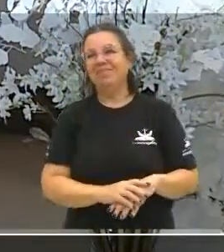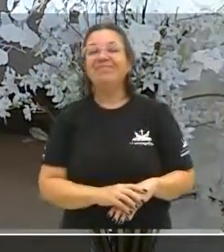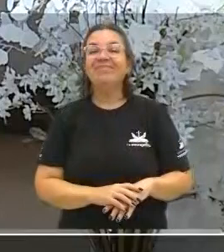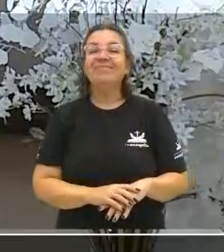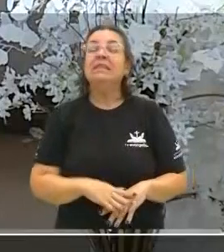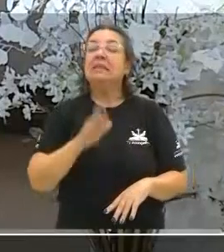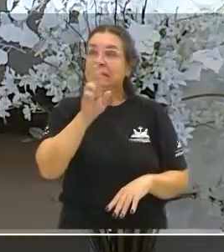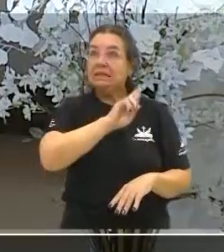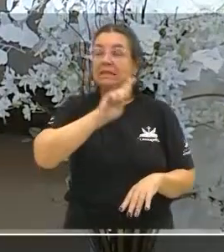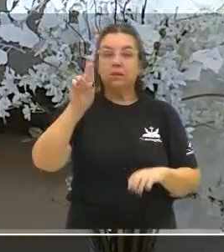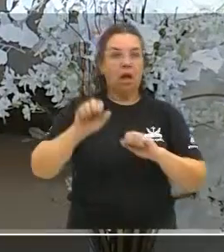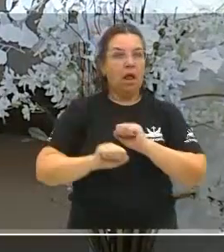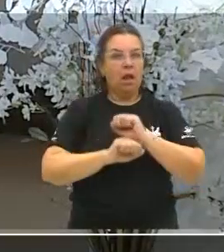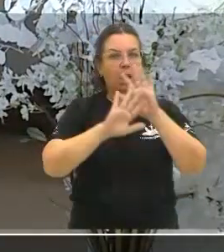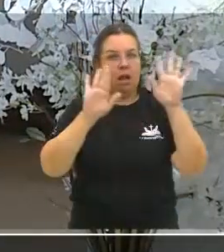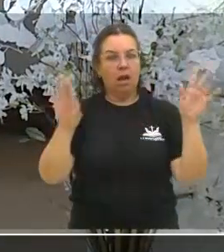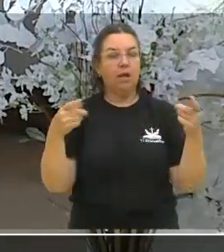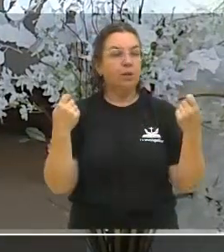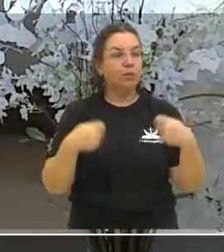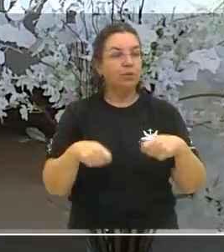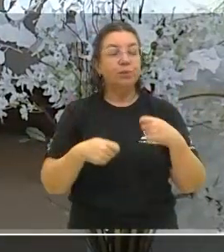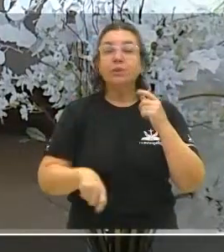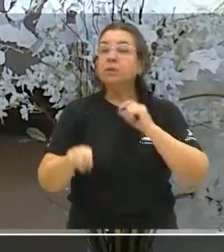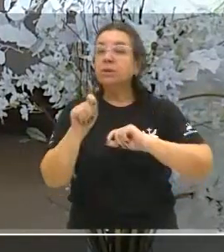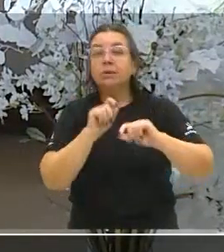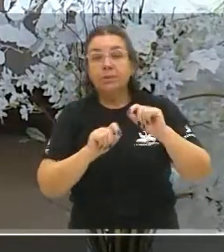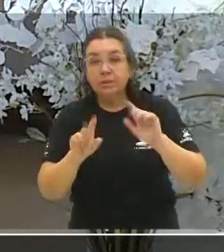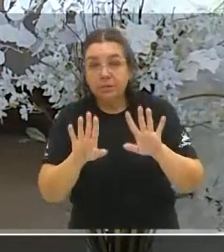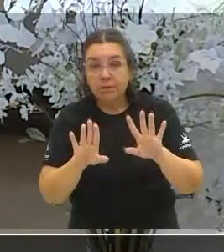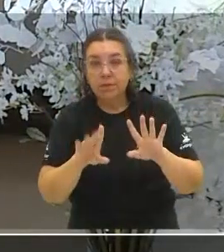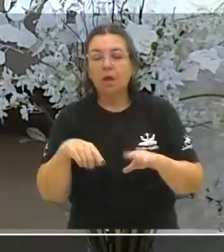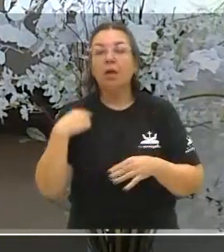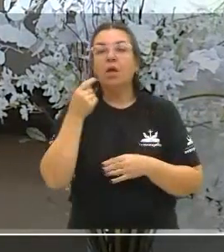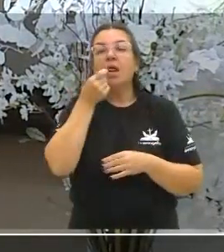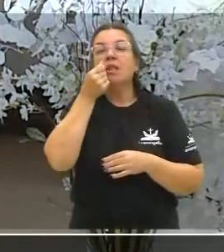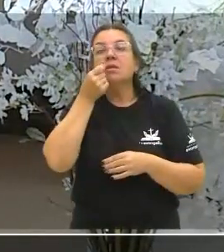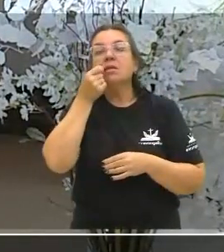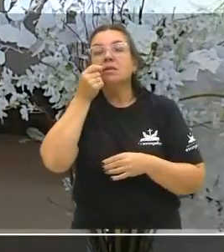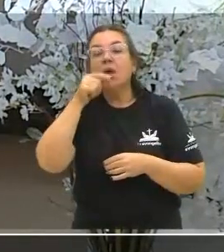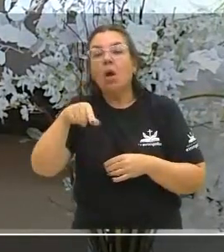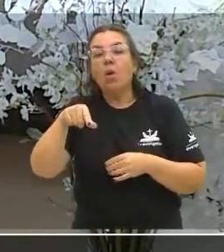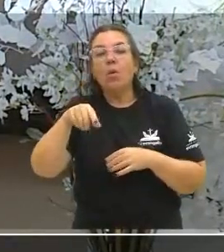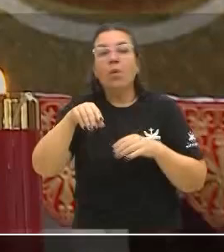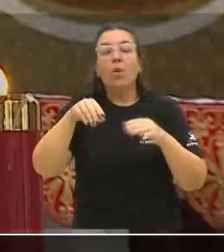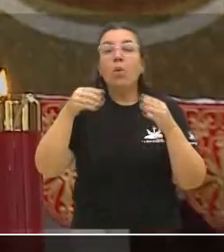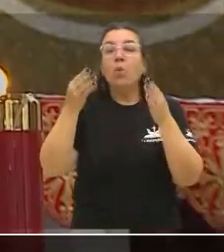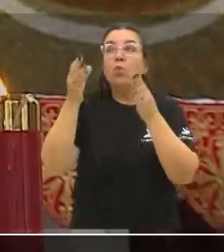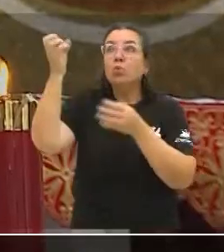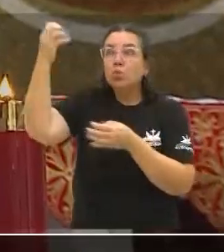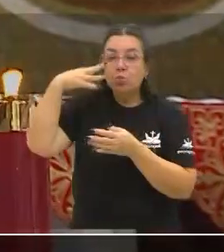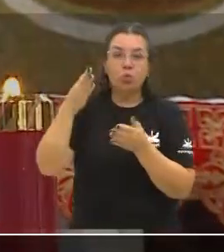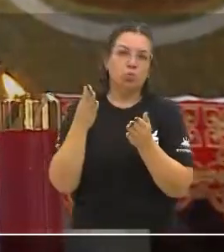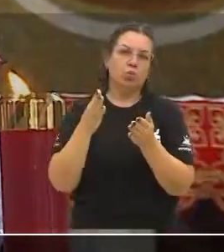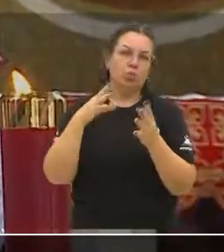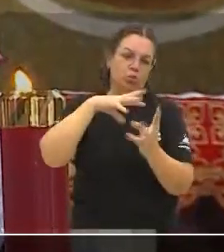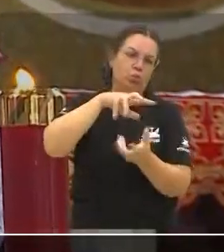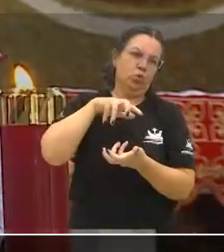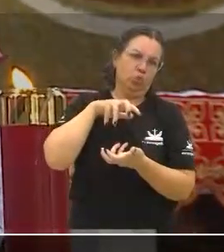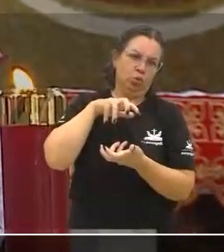muito claro da necessidade de sermos sal da terra e luz do mundo. Eu tenho